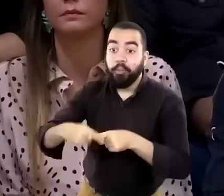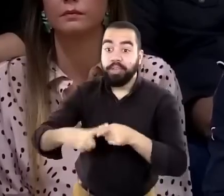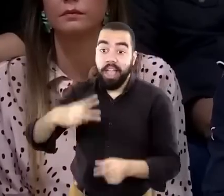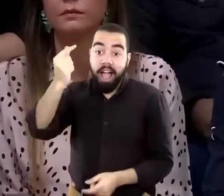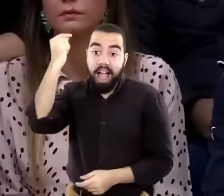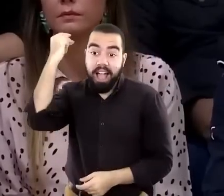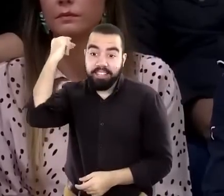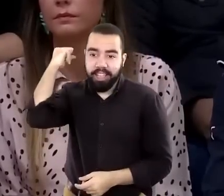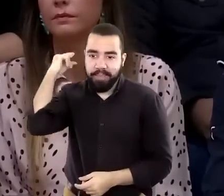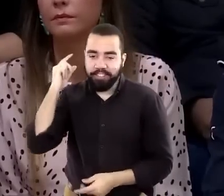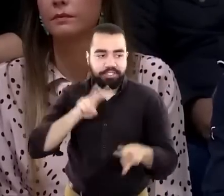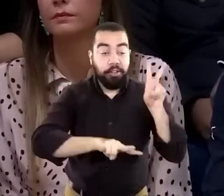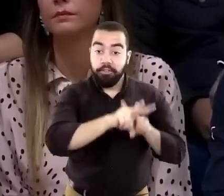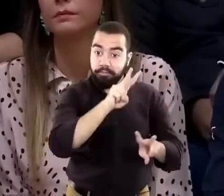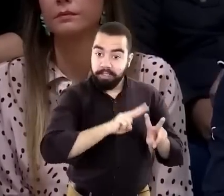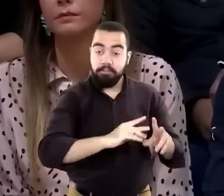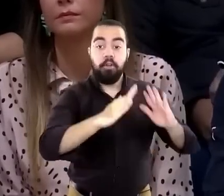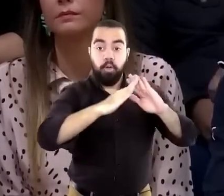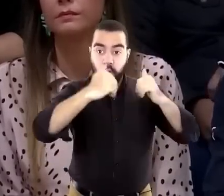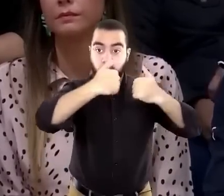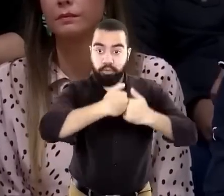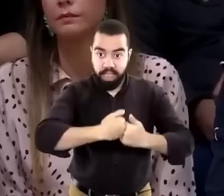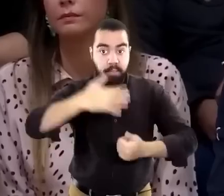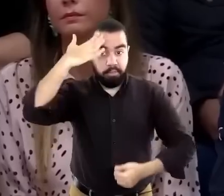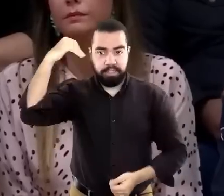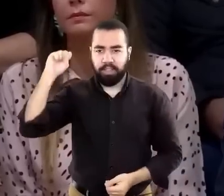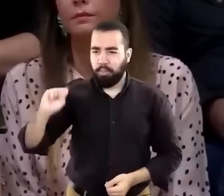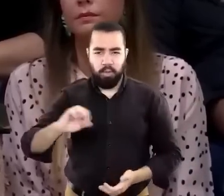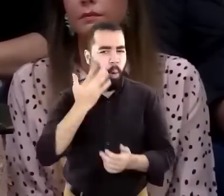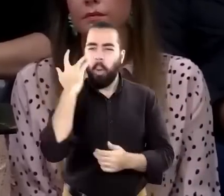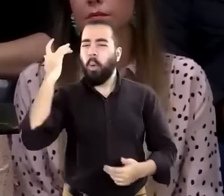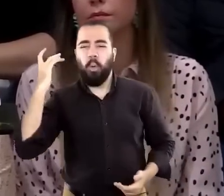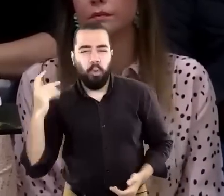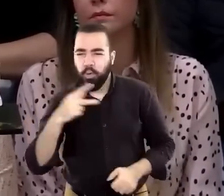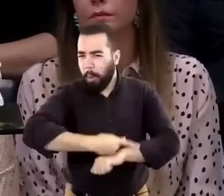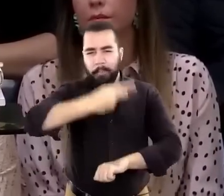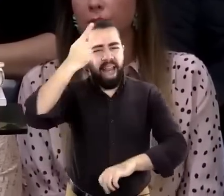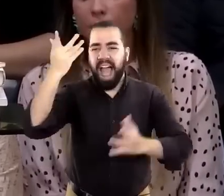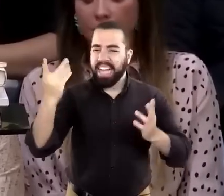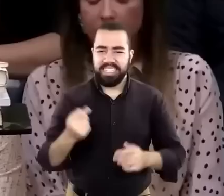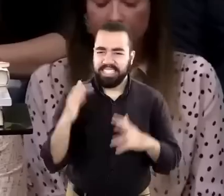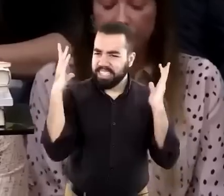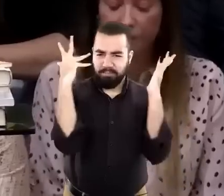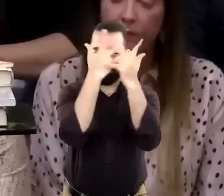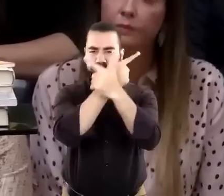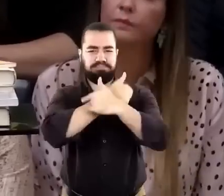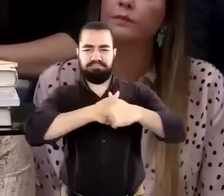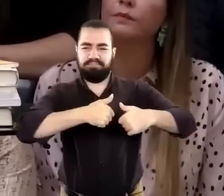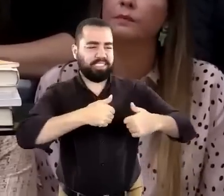Um templo suntuoso, magnificente, com muita riqueza, com muito ouro, com muita prata, com muita pompa, com muito